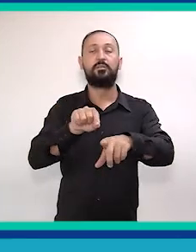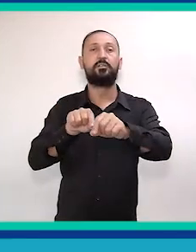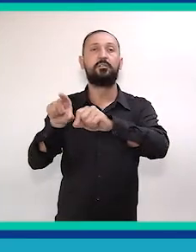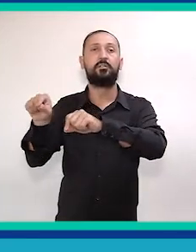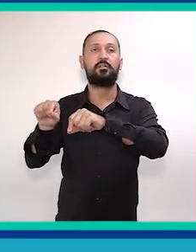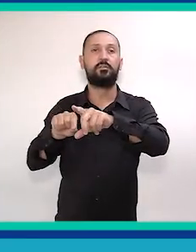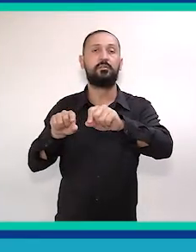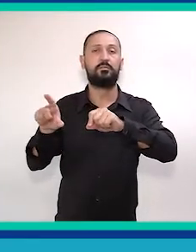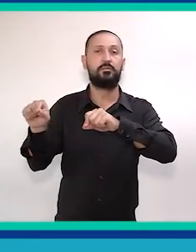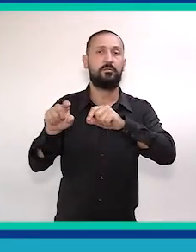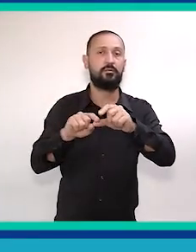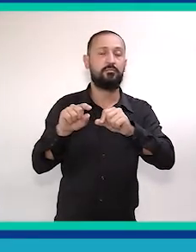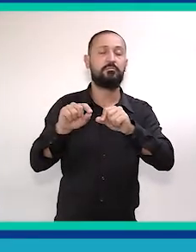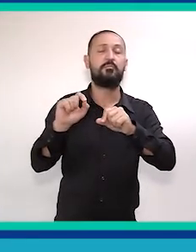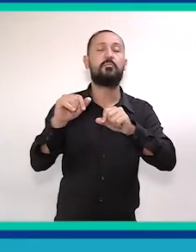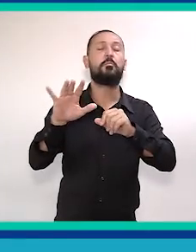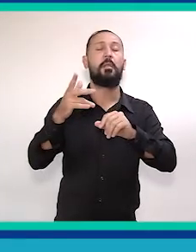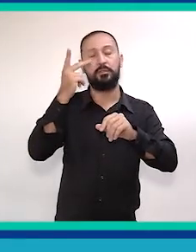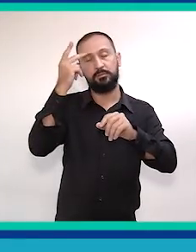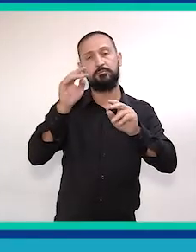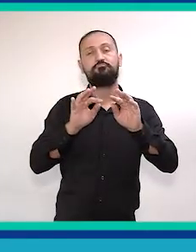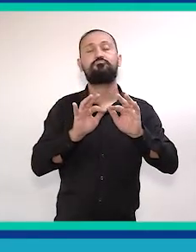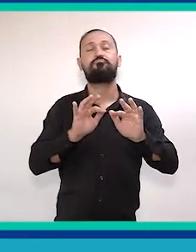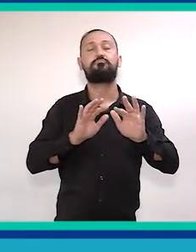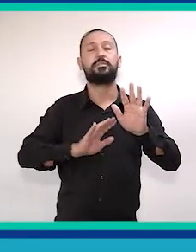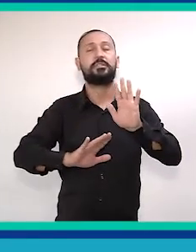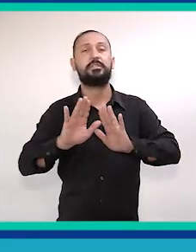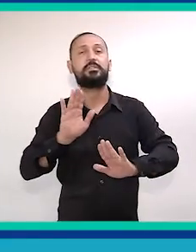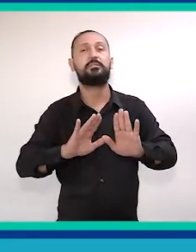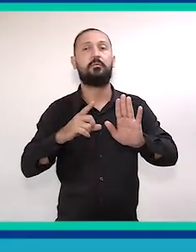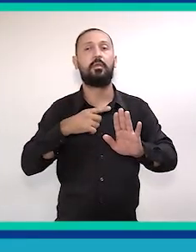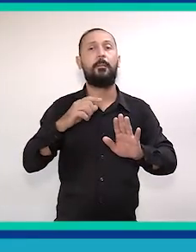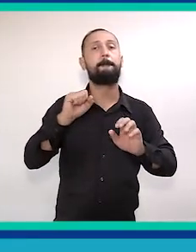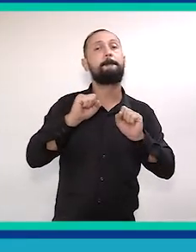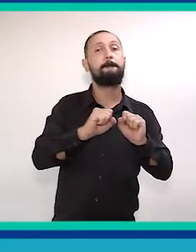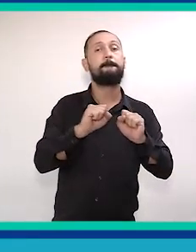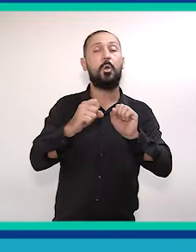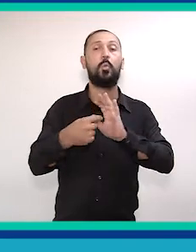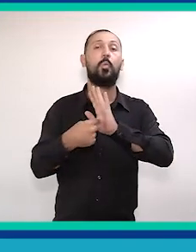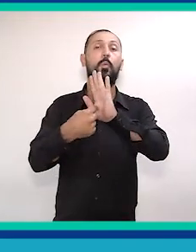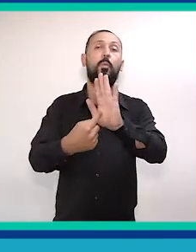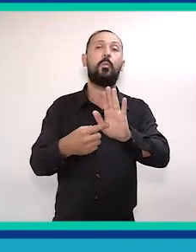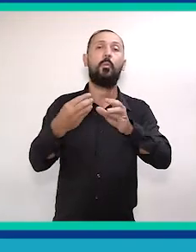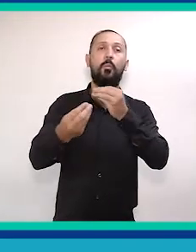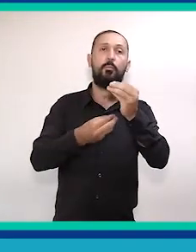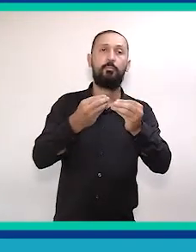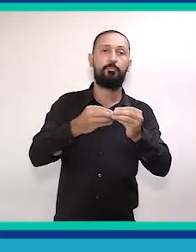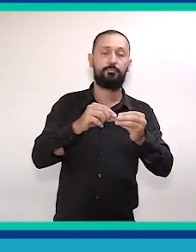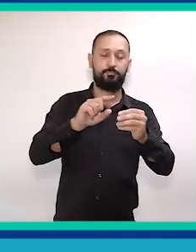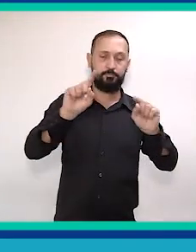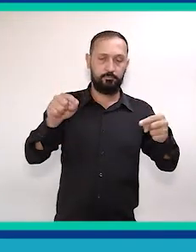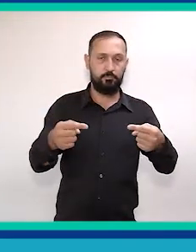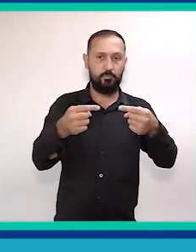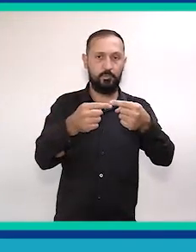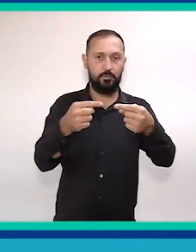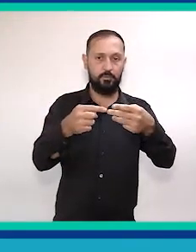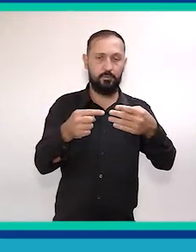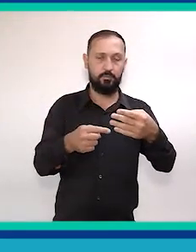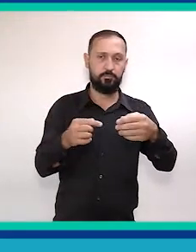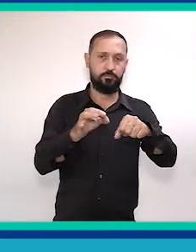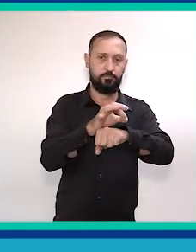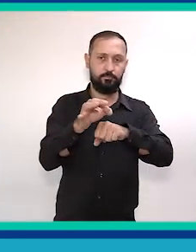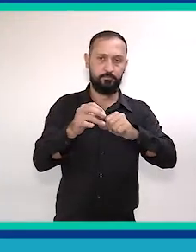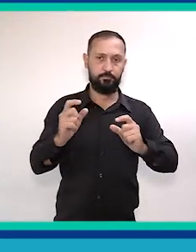acaba selecionando uma atividade muito mais branda e que, de alguma forma, possa apresentar uma